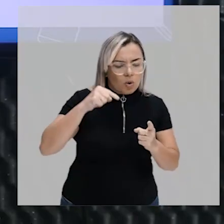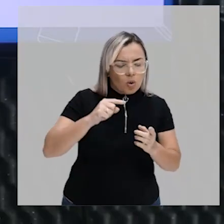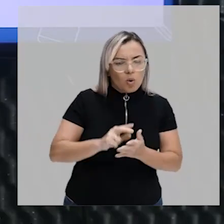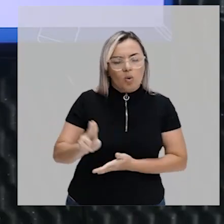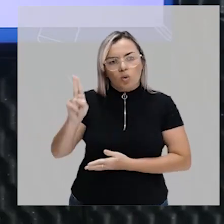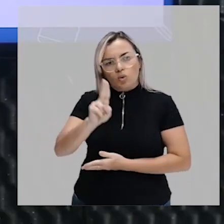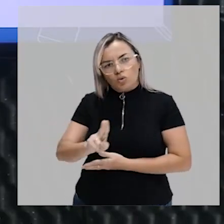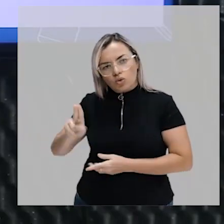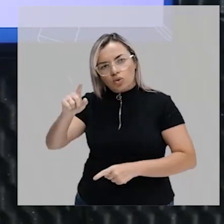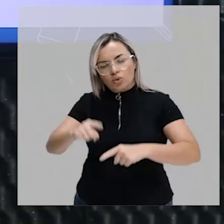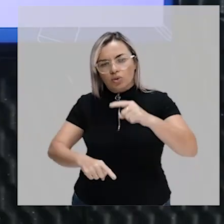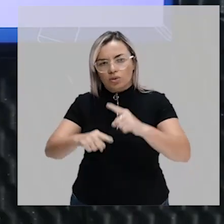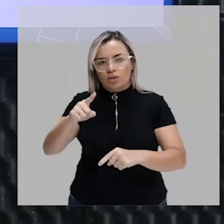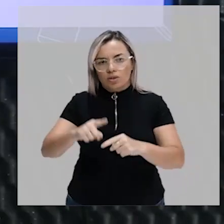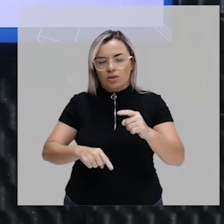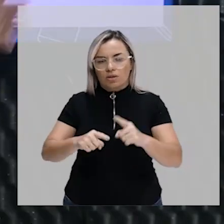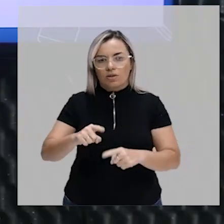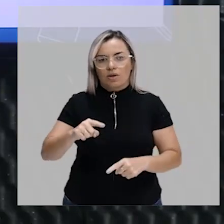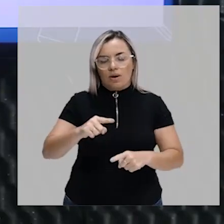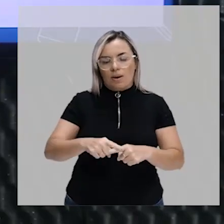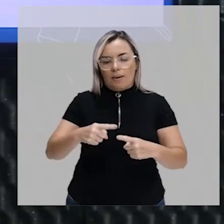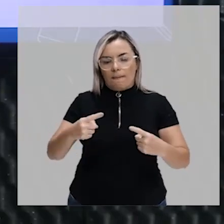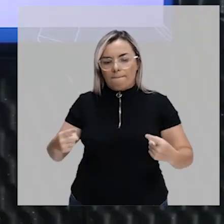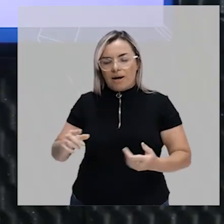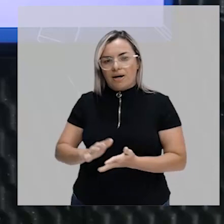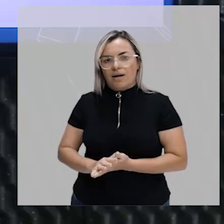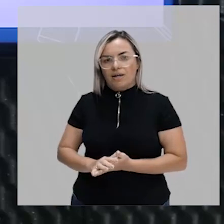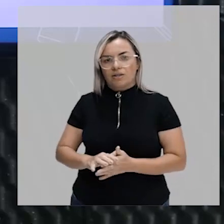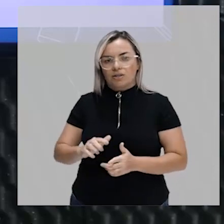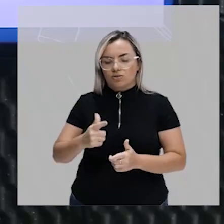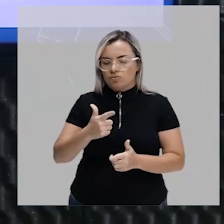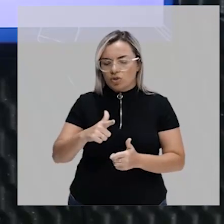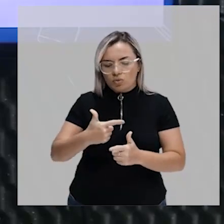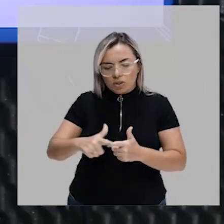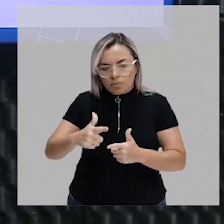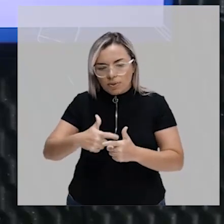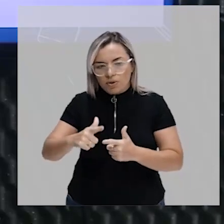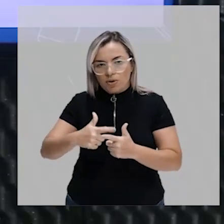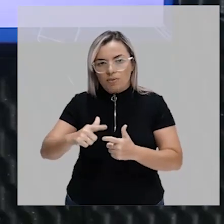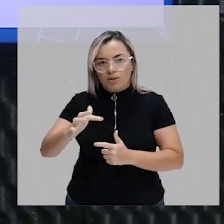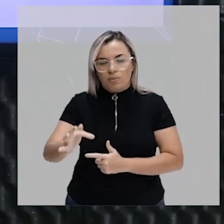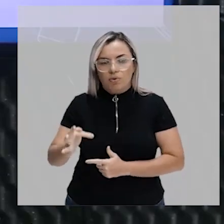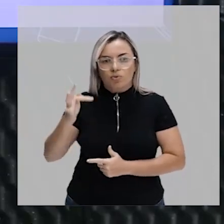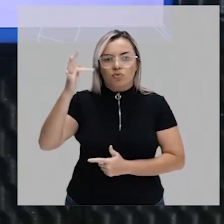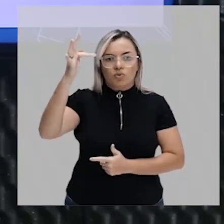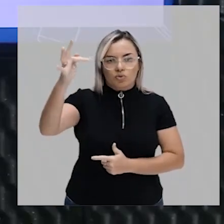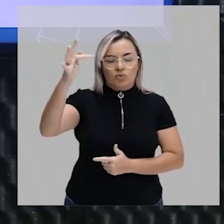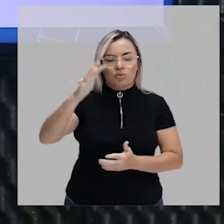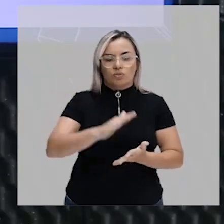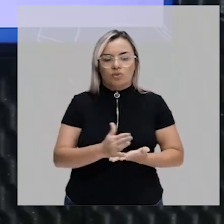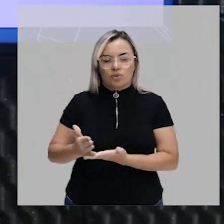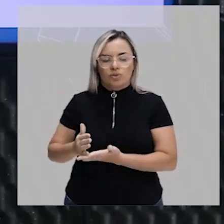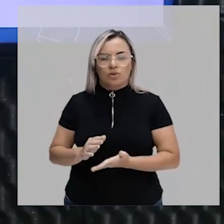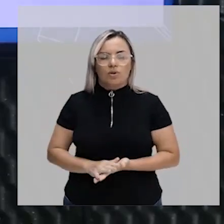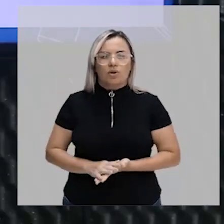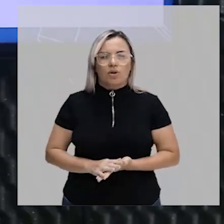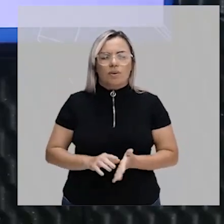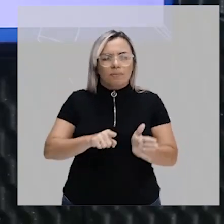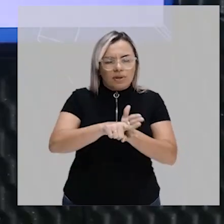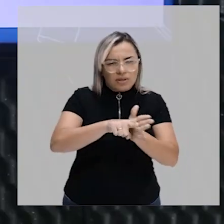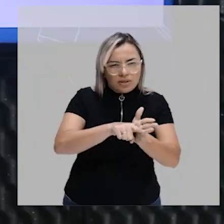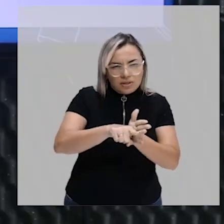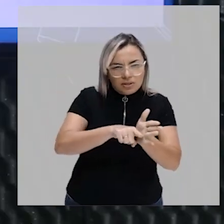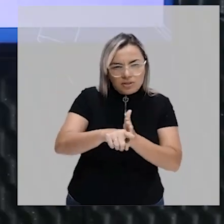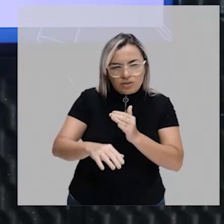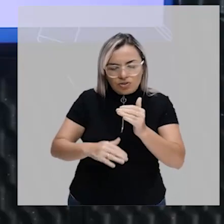eu não comprometo esses recursos das gerações futuras. Eu busco recuperar esse ambiente. Beleza? Procura a nossa aula de desenvolvimento sustentável,